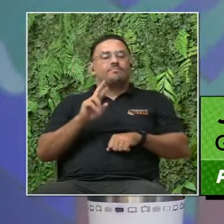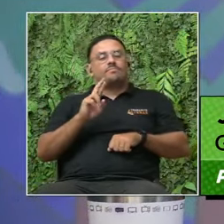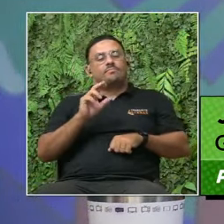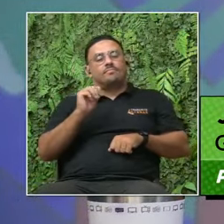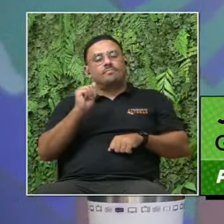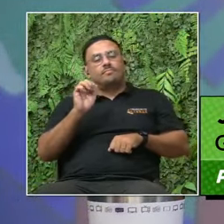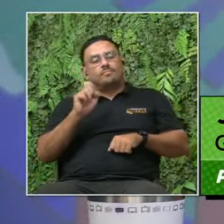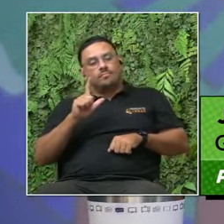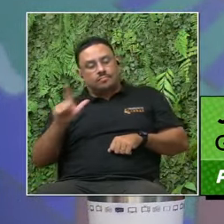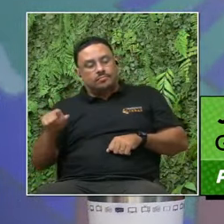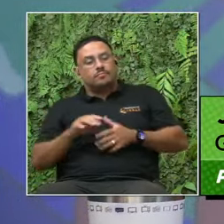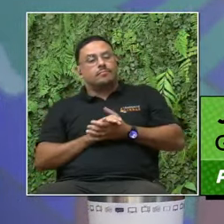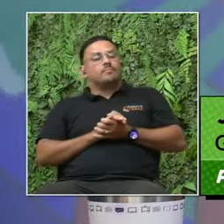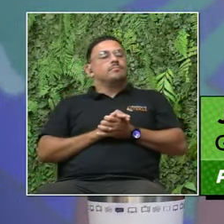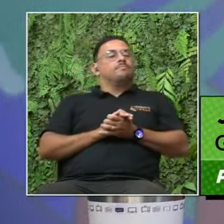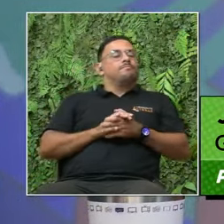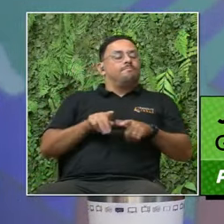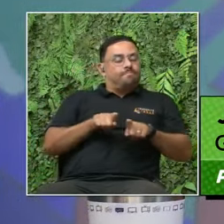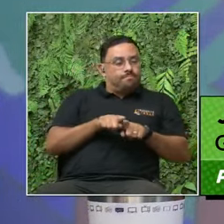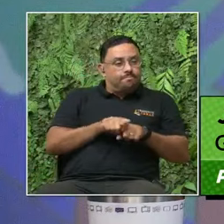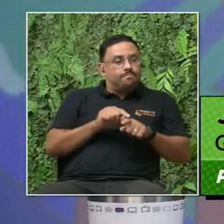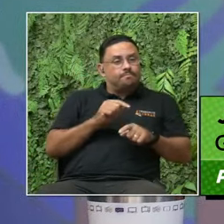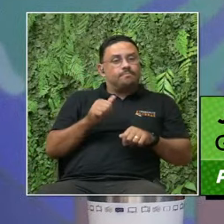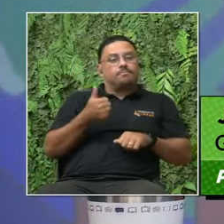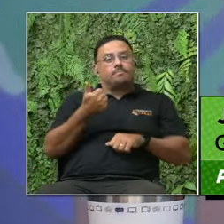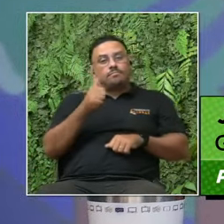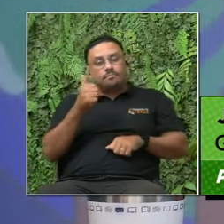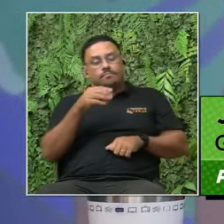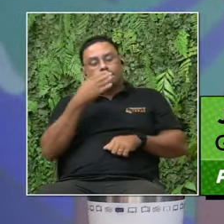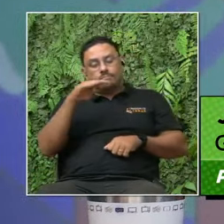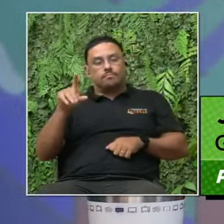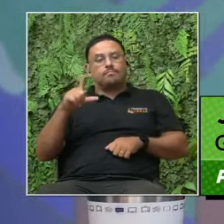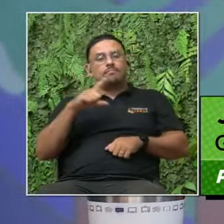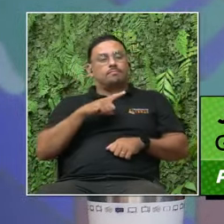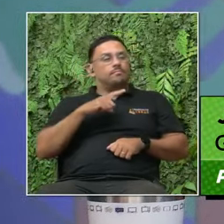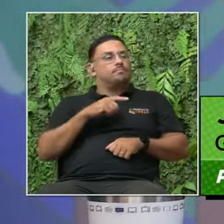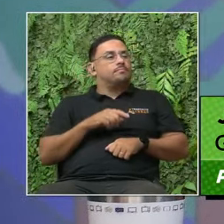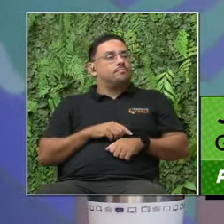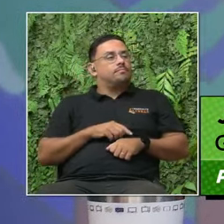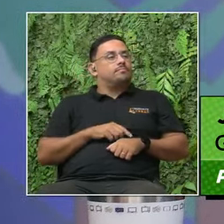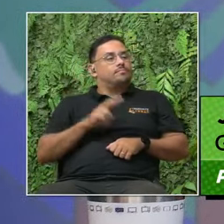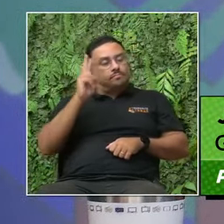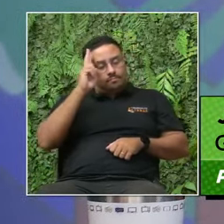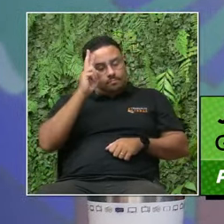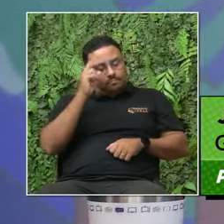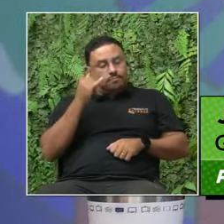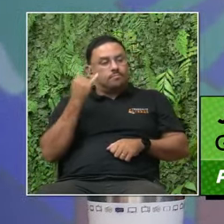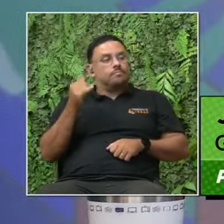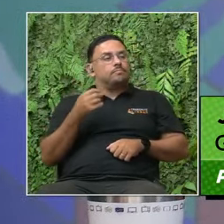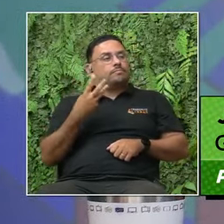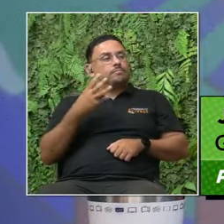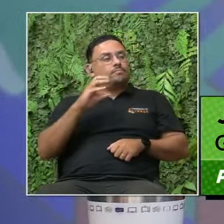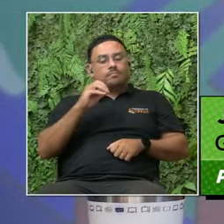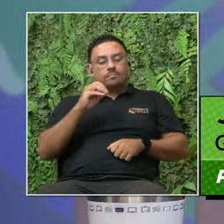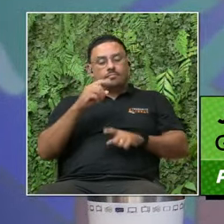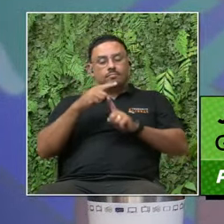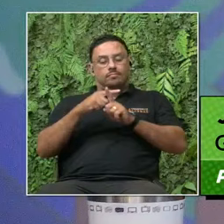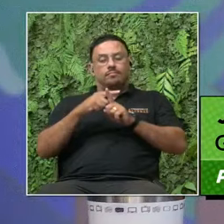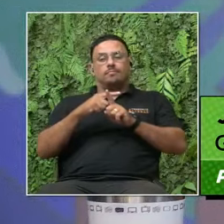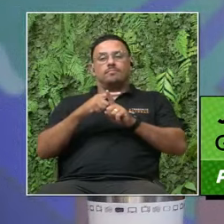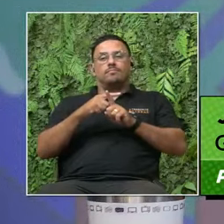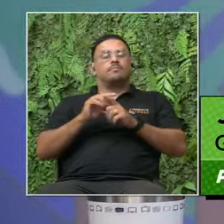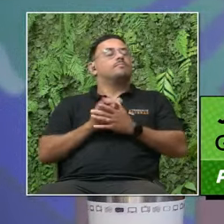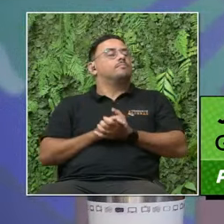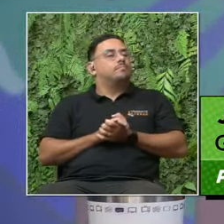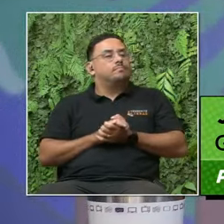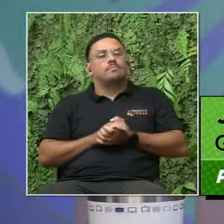Miranda tem depois a as 11:30 da manhã agora é sempre bom lembrar hein meia hora a mais de 98 Futebol